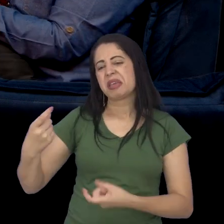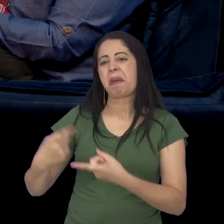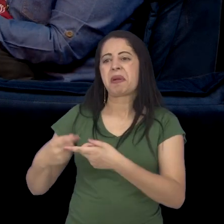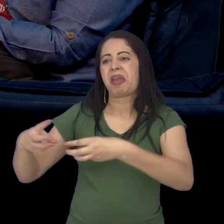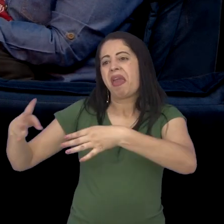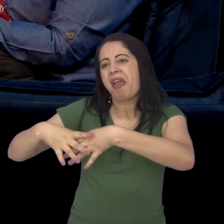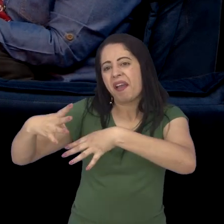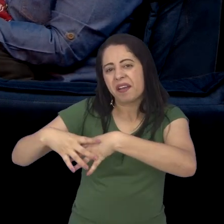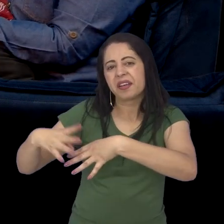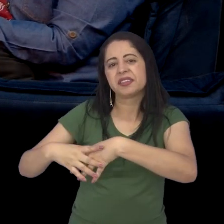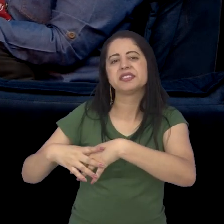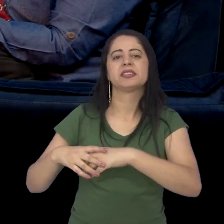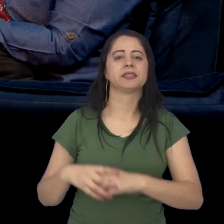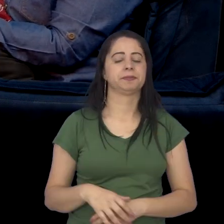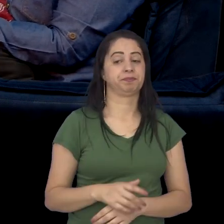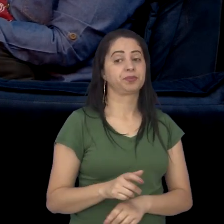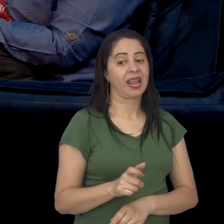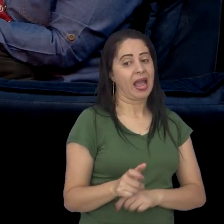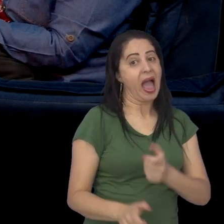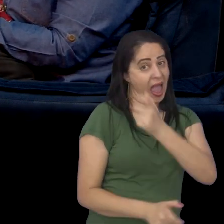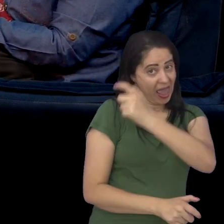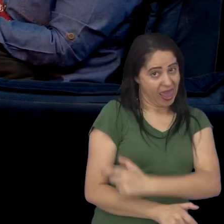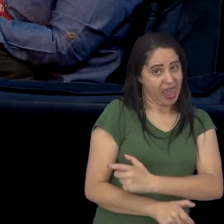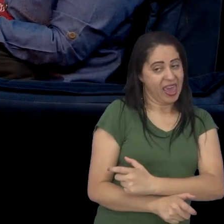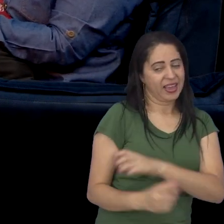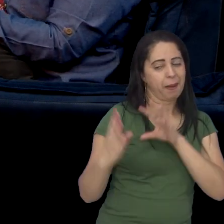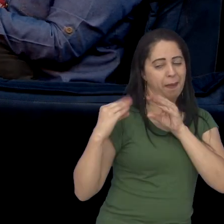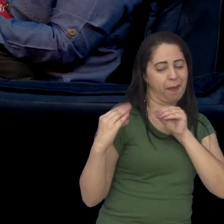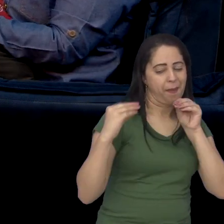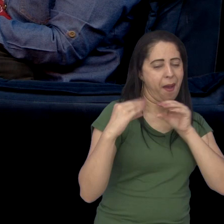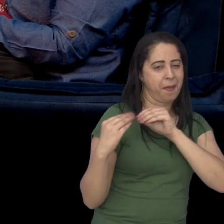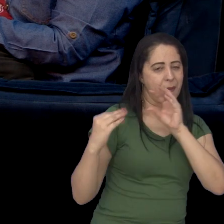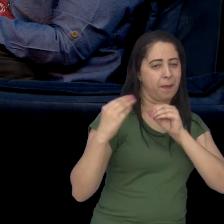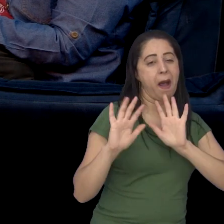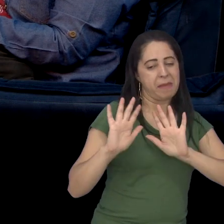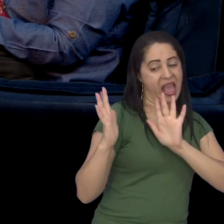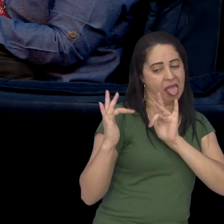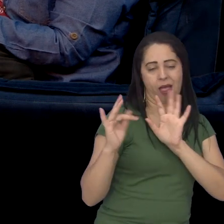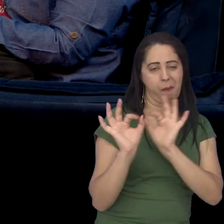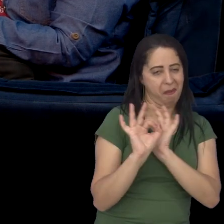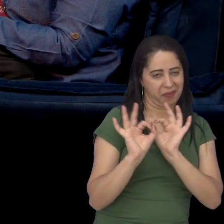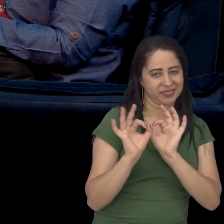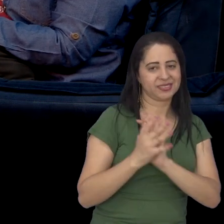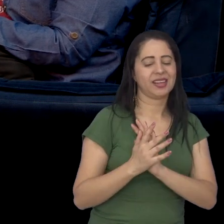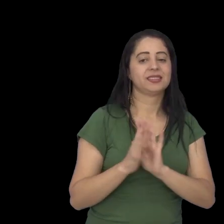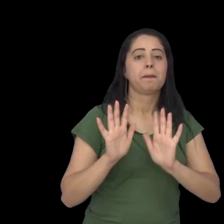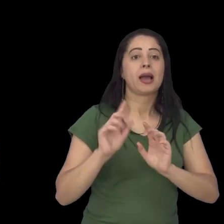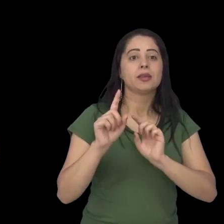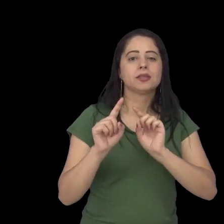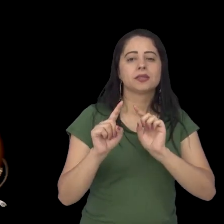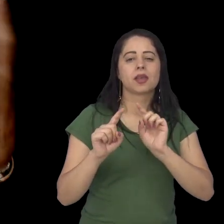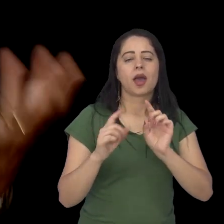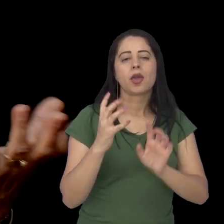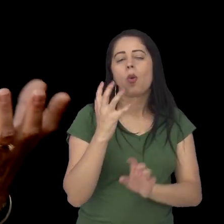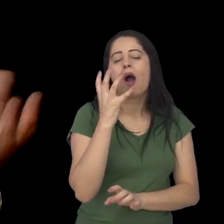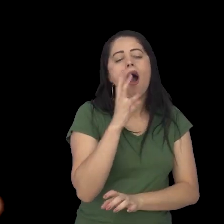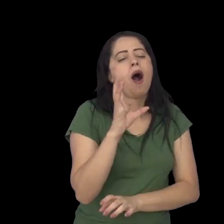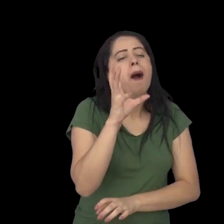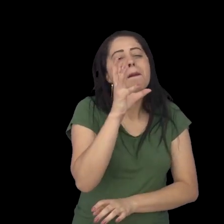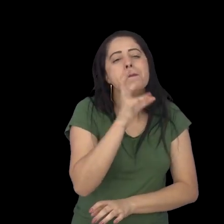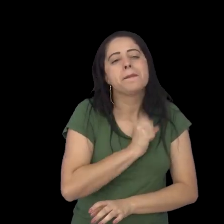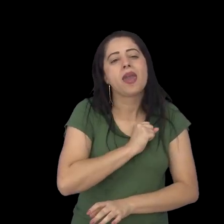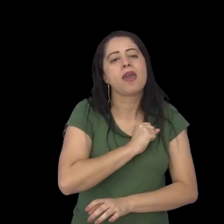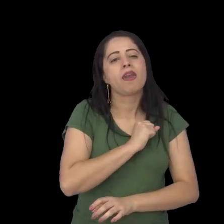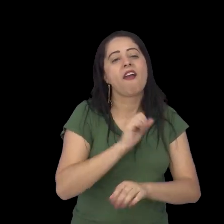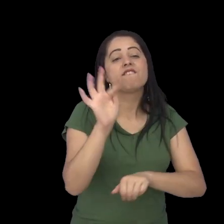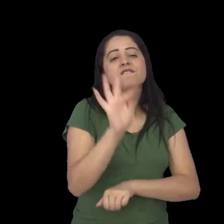boa cantada do rapaz, a gente não namorou. Ficou na mão. Né? Ficamos amigos, mas eu acabei me apaixonando pelo